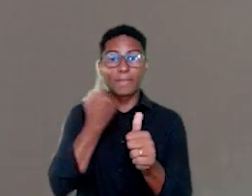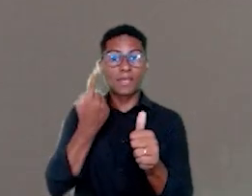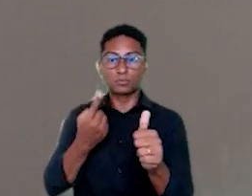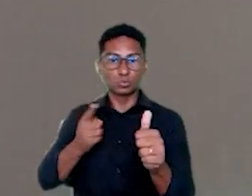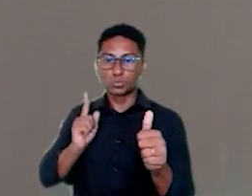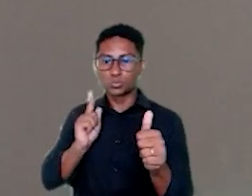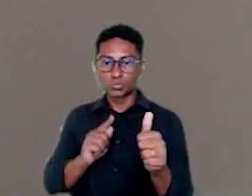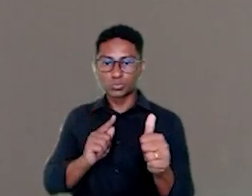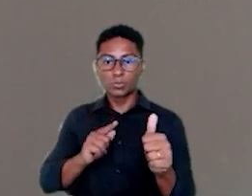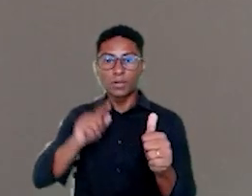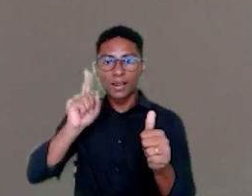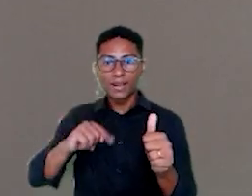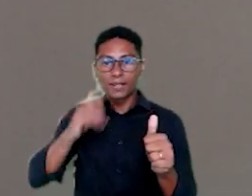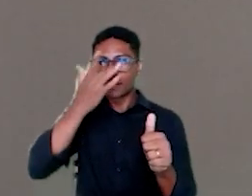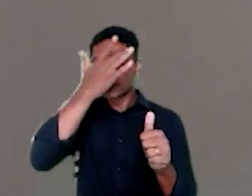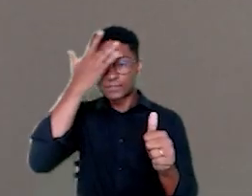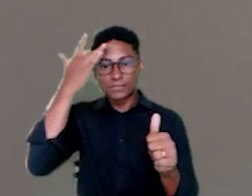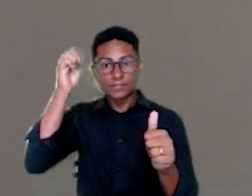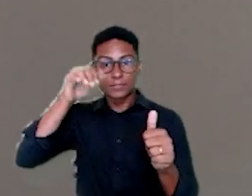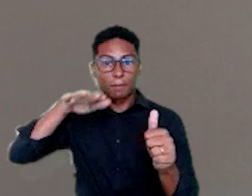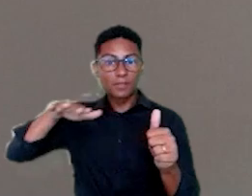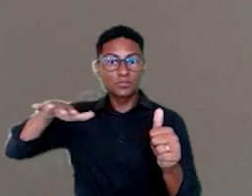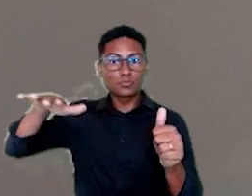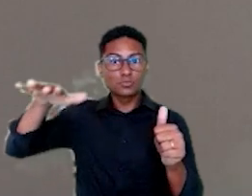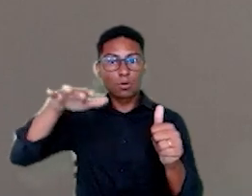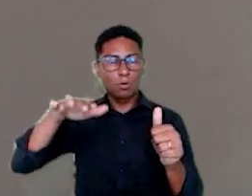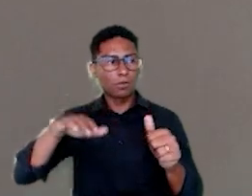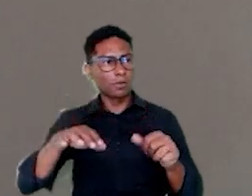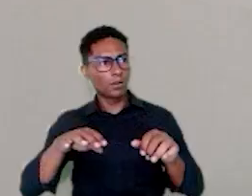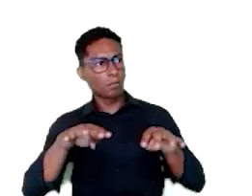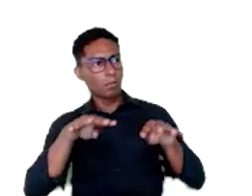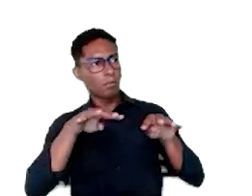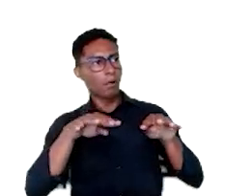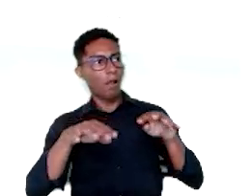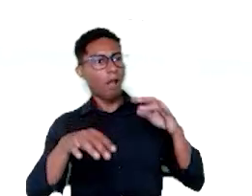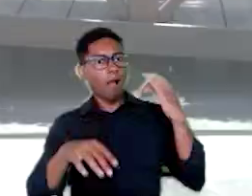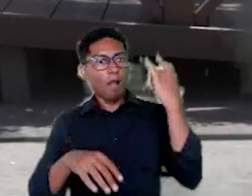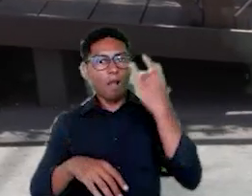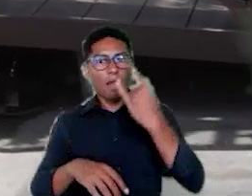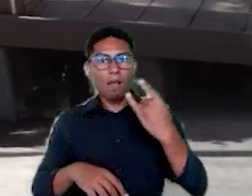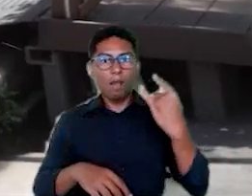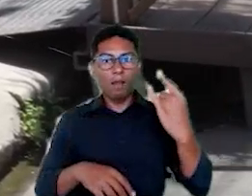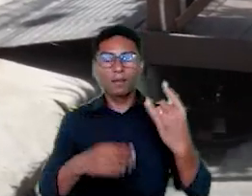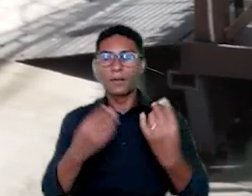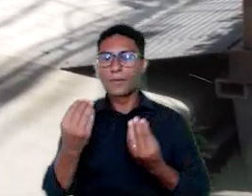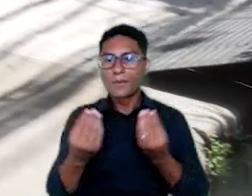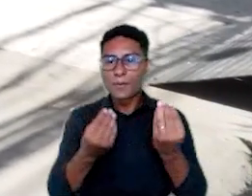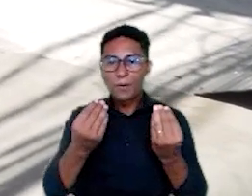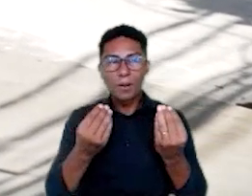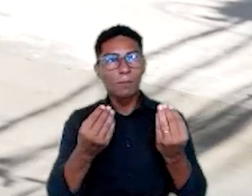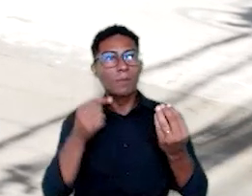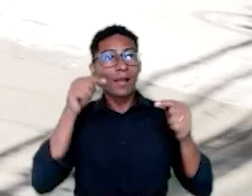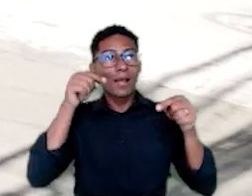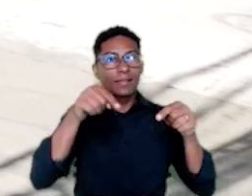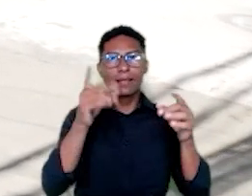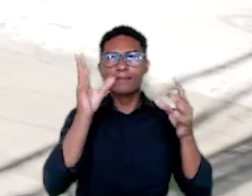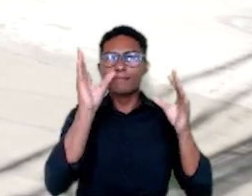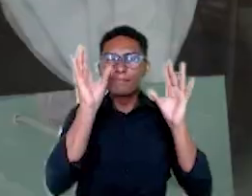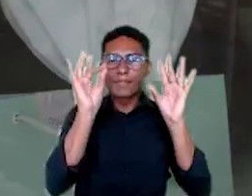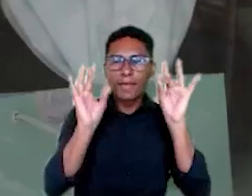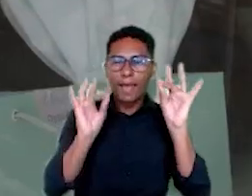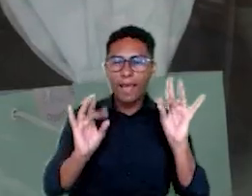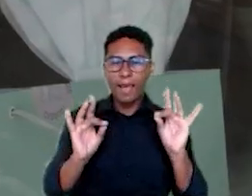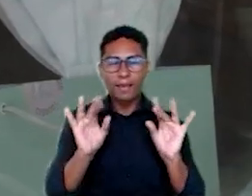um encantamento, né, que a gente pode promover através da decoração, das vitrines.